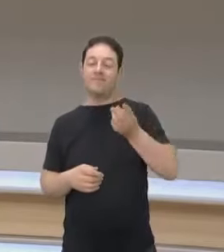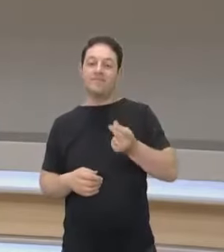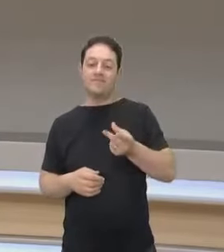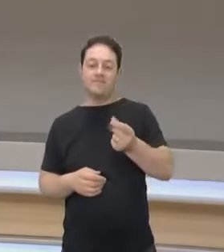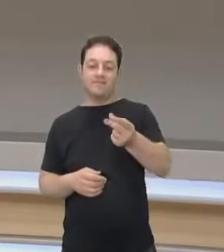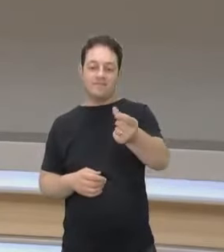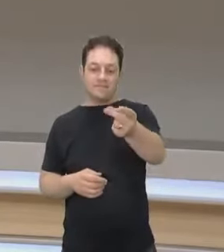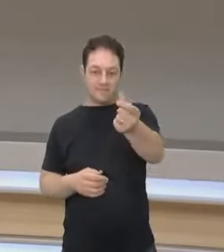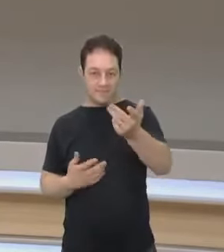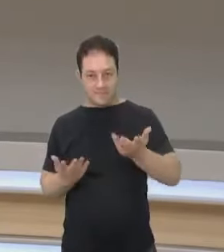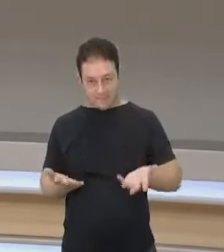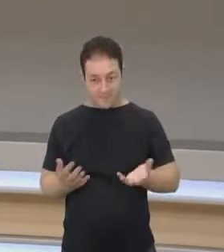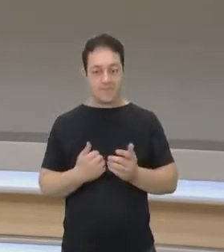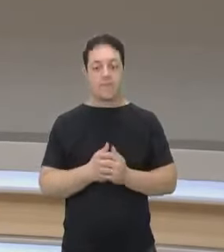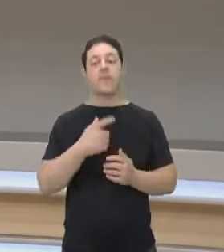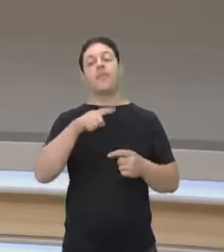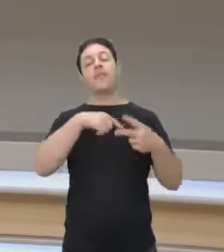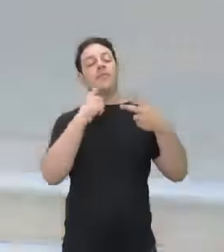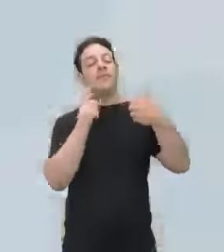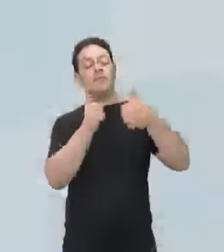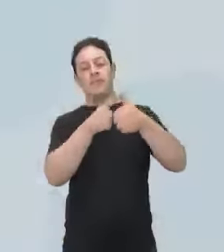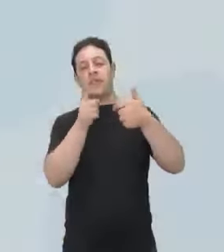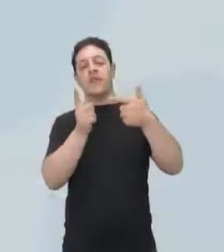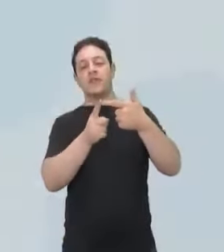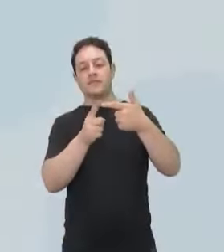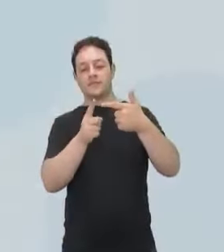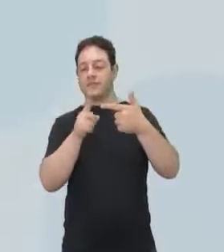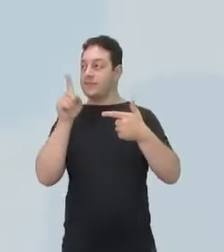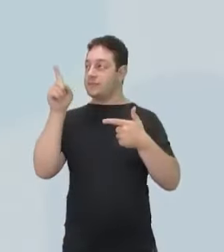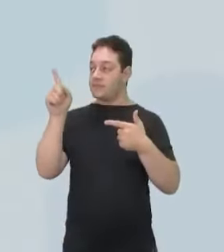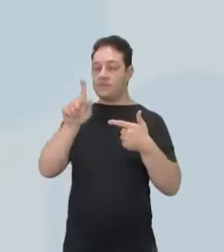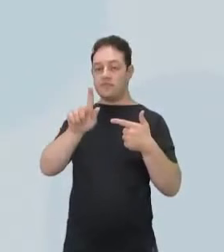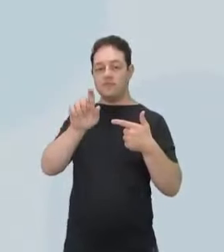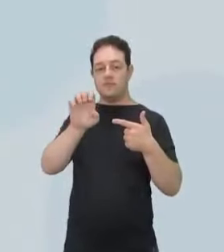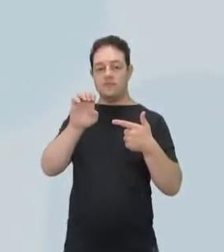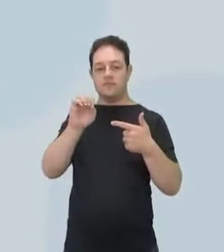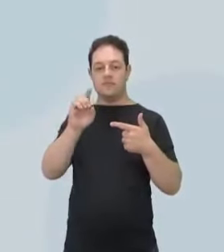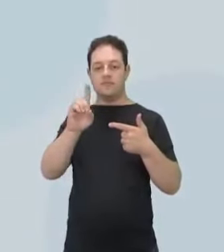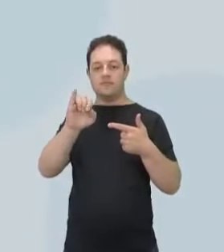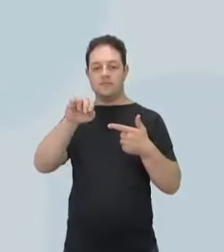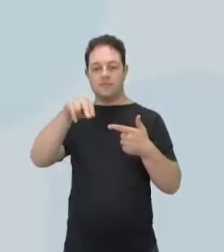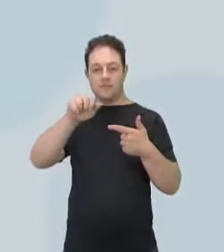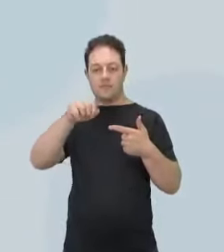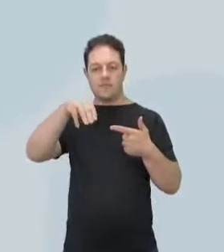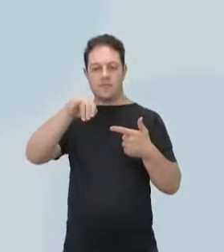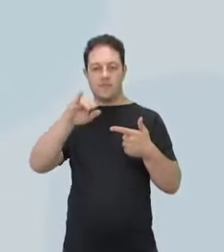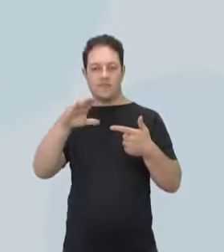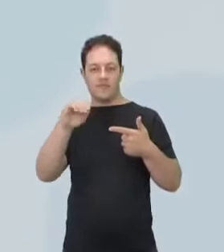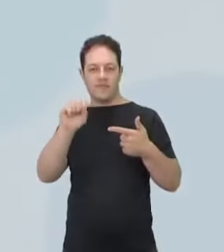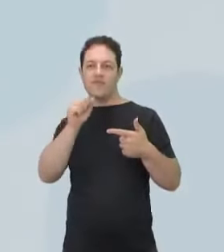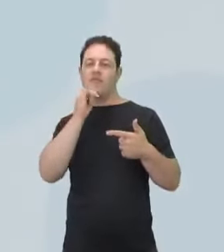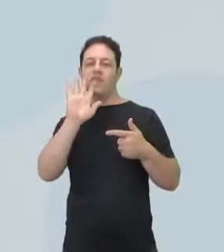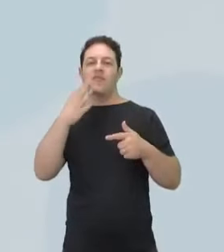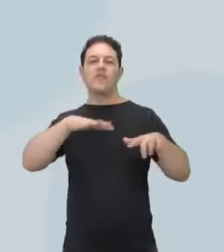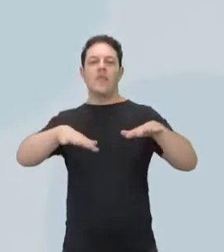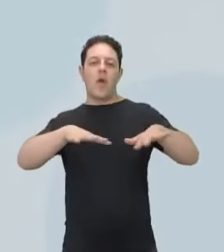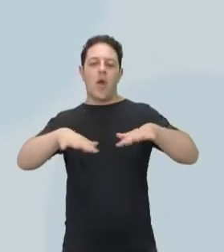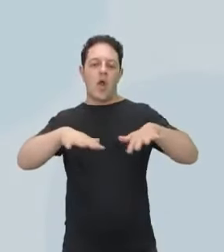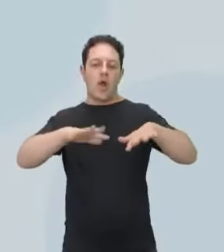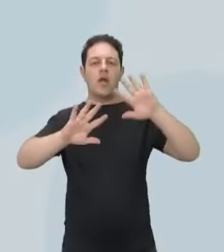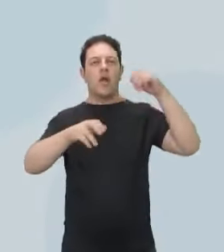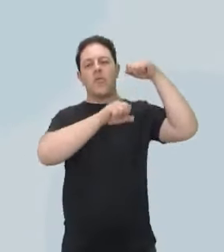os próximos anos, né? Na sequência, os geodinâmicos seriam os escorregamentos de solo, as avalanches,